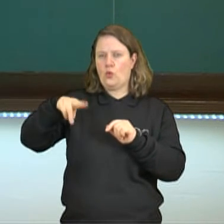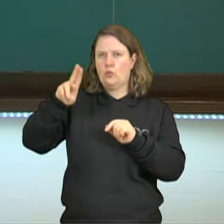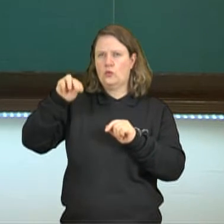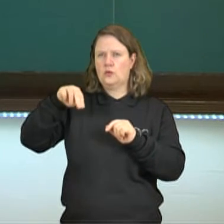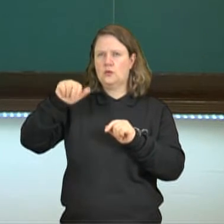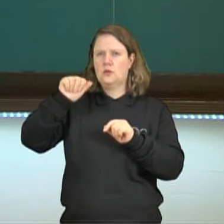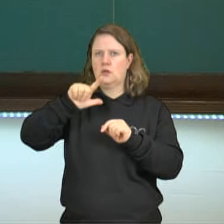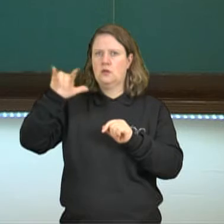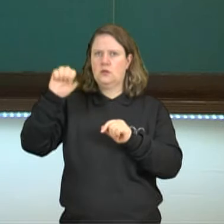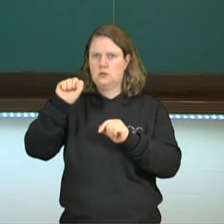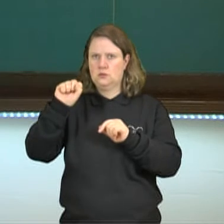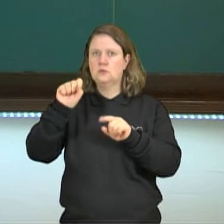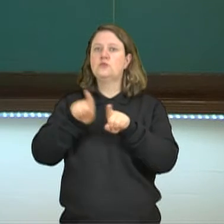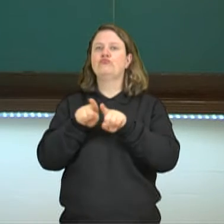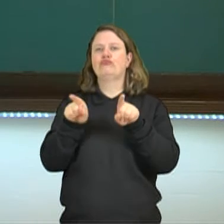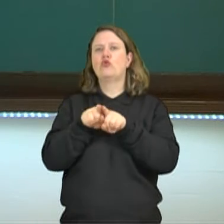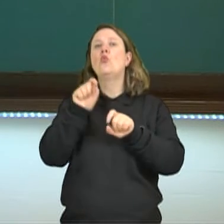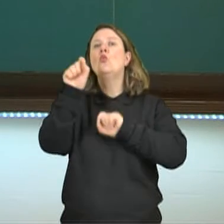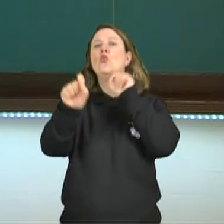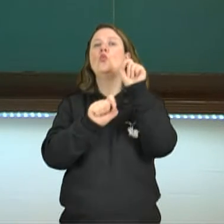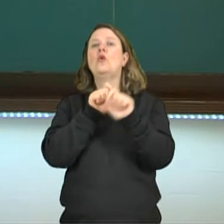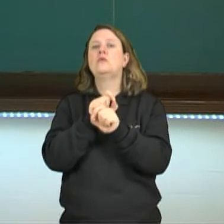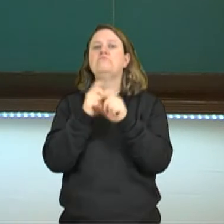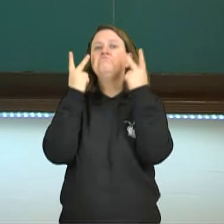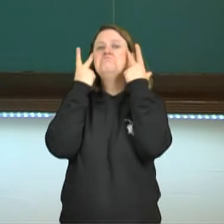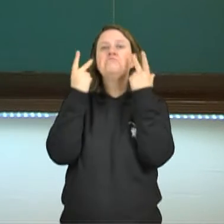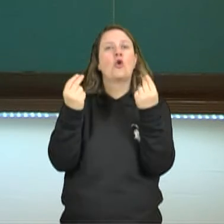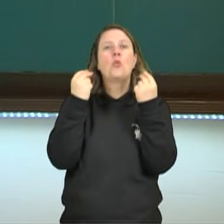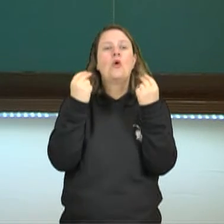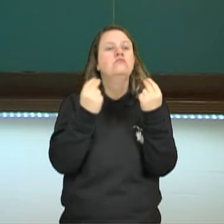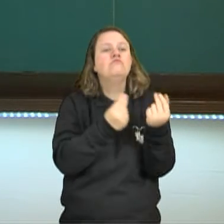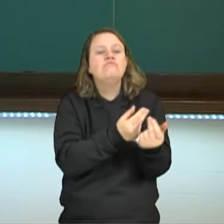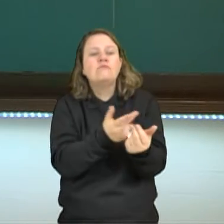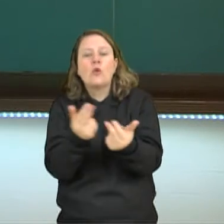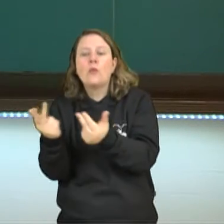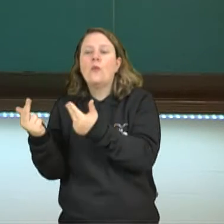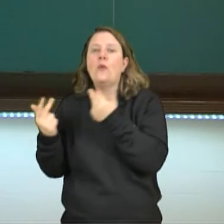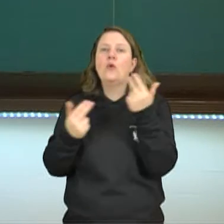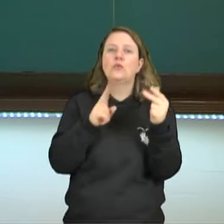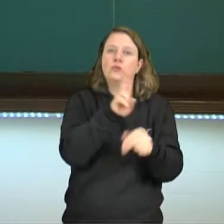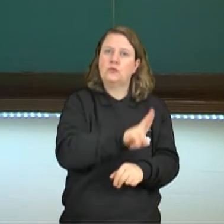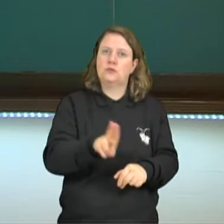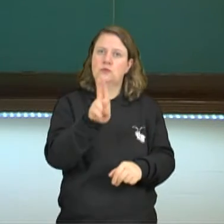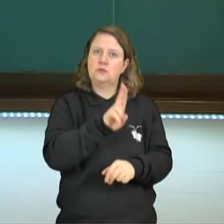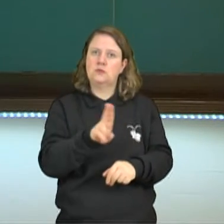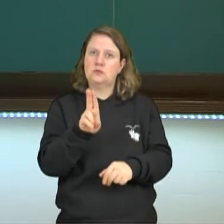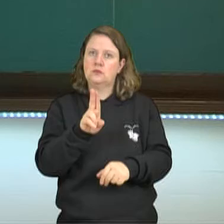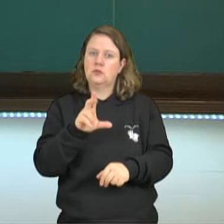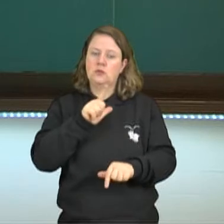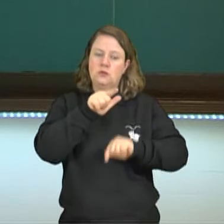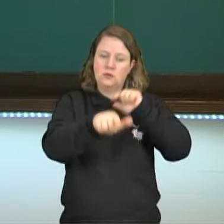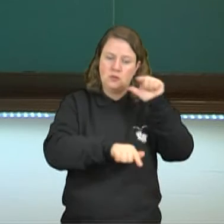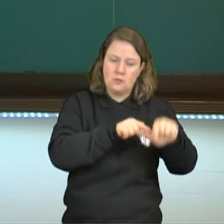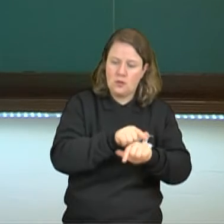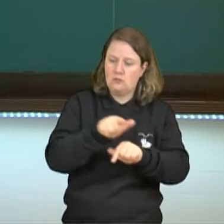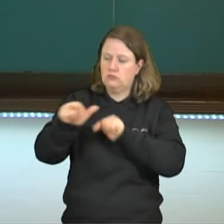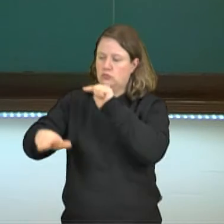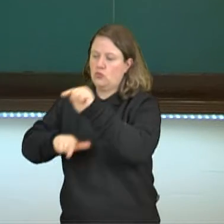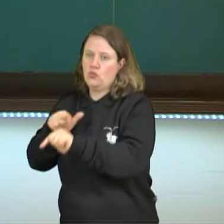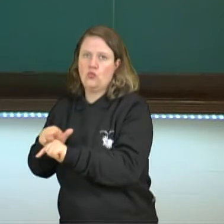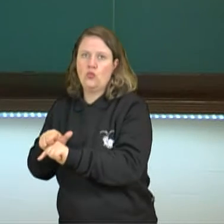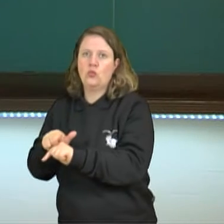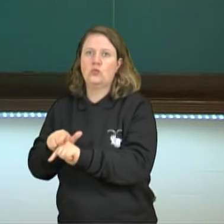do senhor feudal e do servo. Lembrando que quem trabalhava nas terras comunais, nas terras servis e nas terras